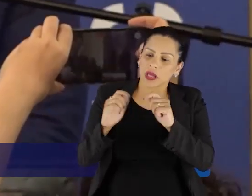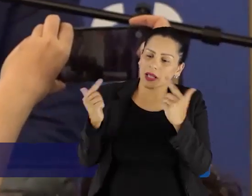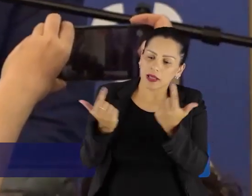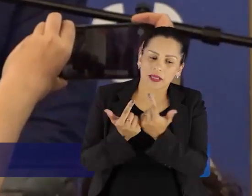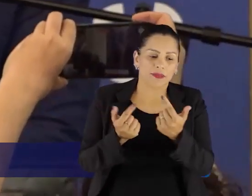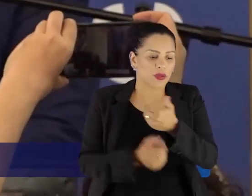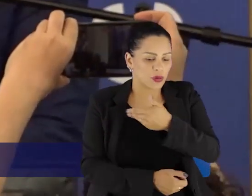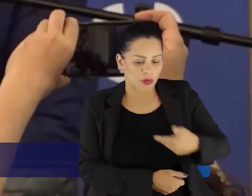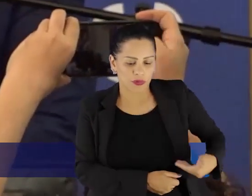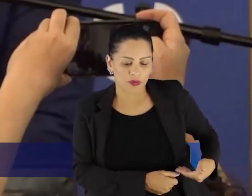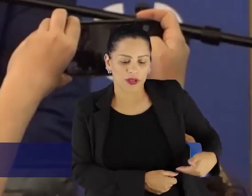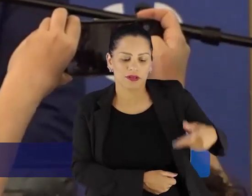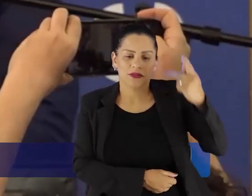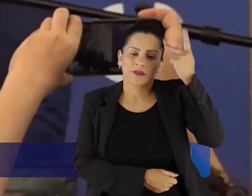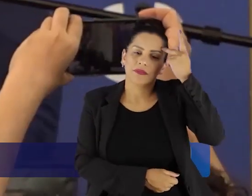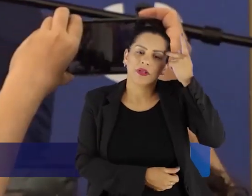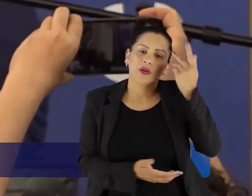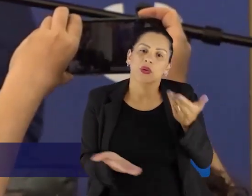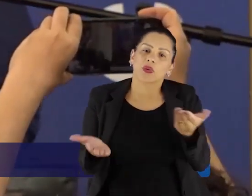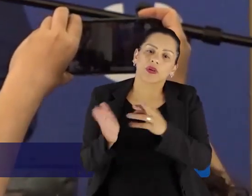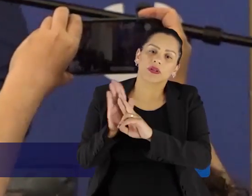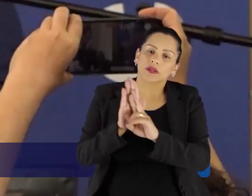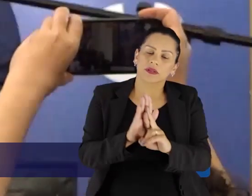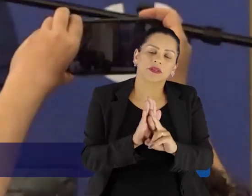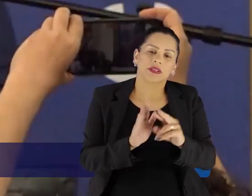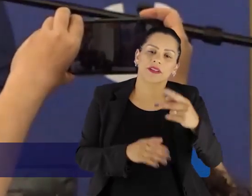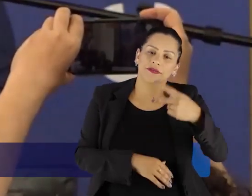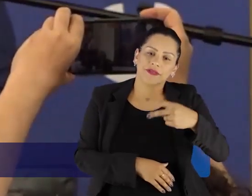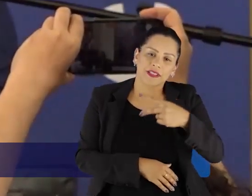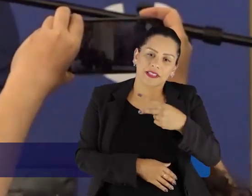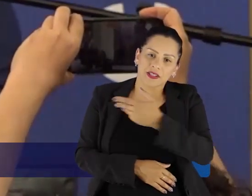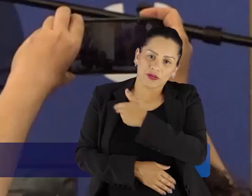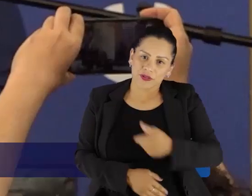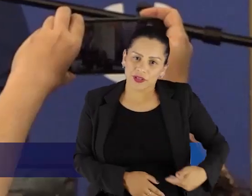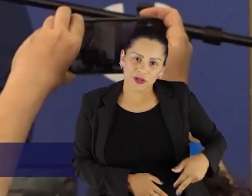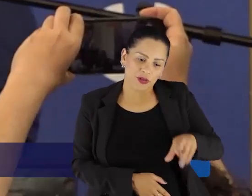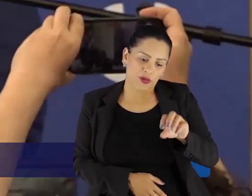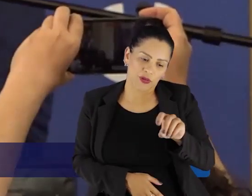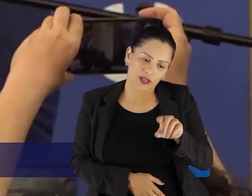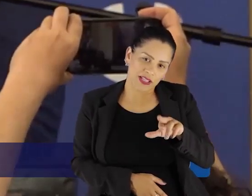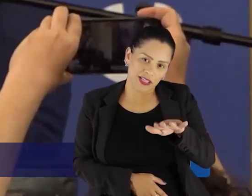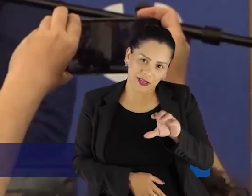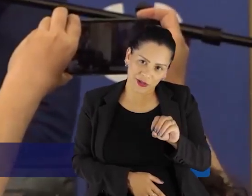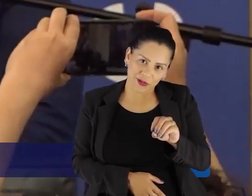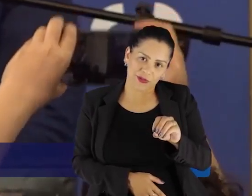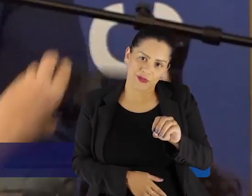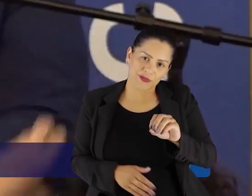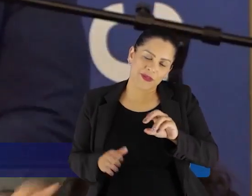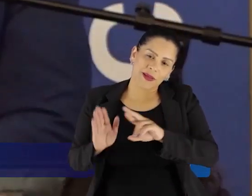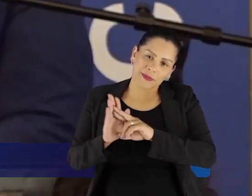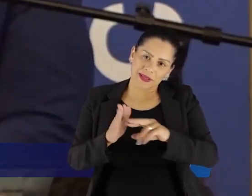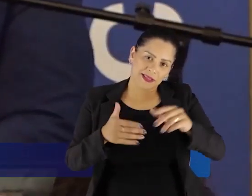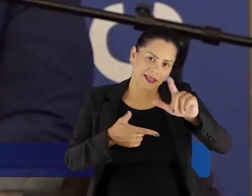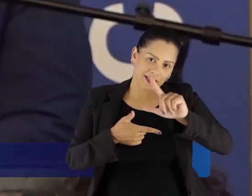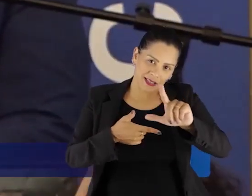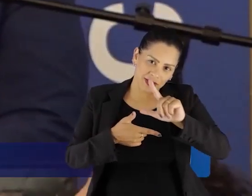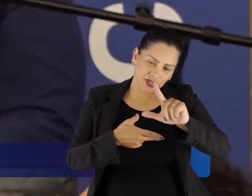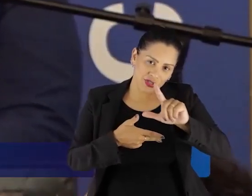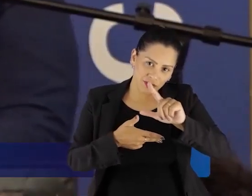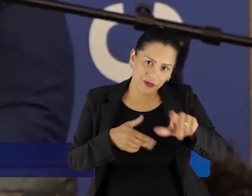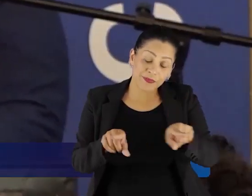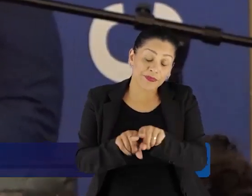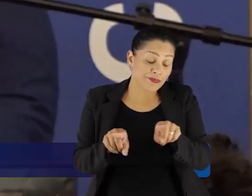governo de São Paulo onde hoje representada aqui pelo pelo vice-governador Rodrigo Garcia mas quero